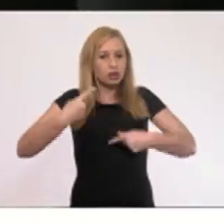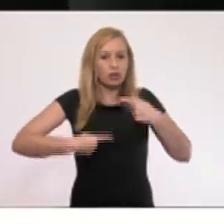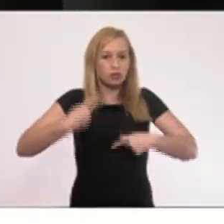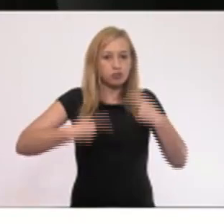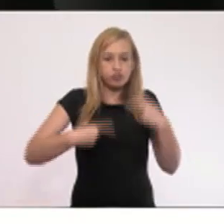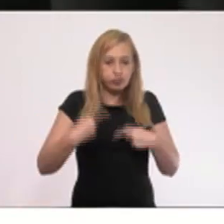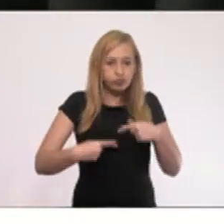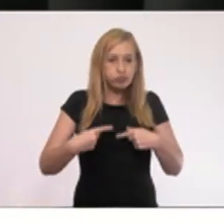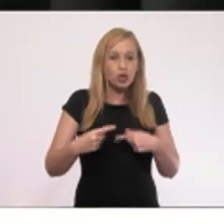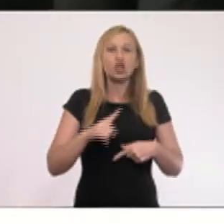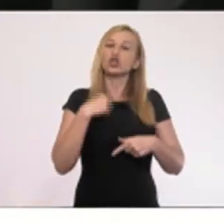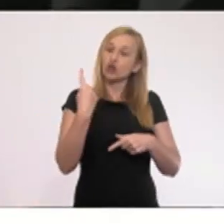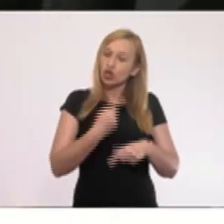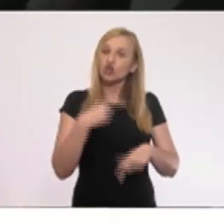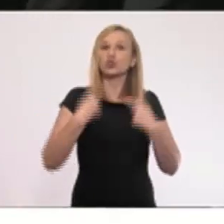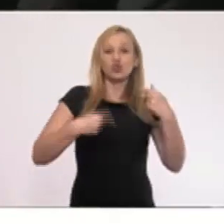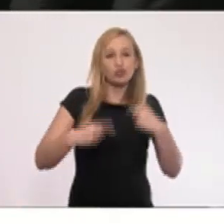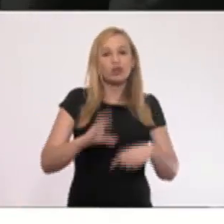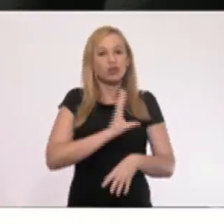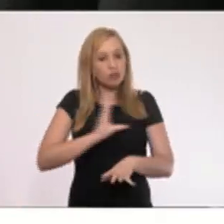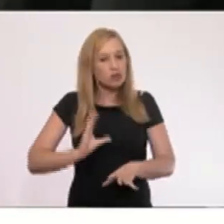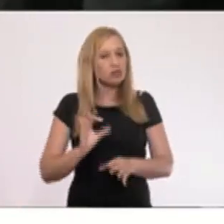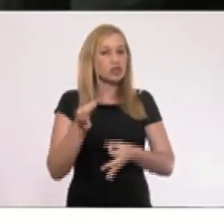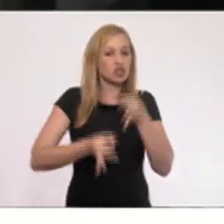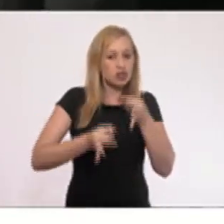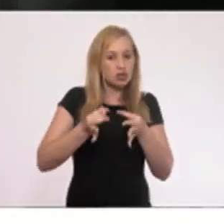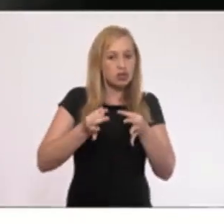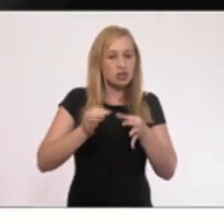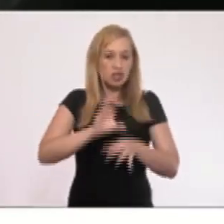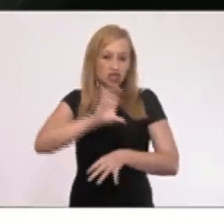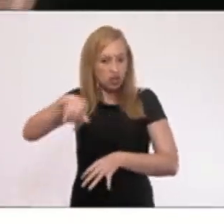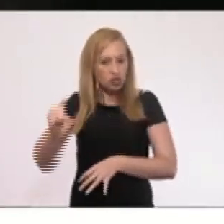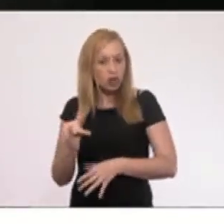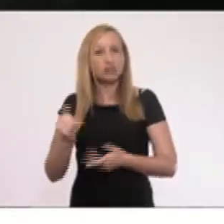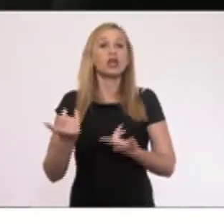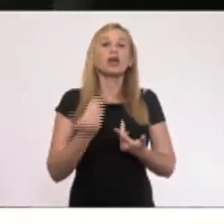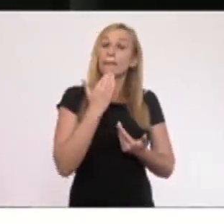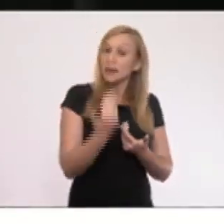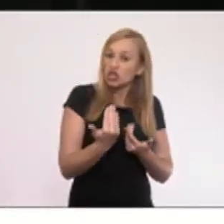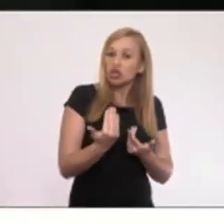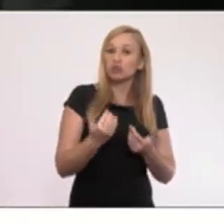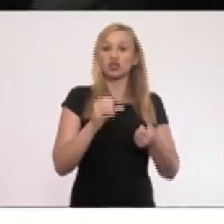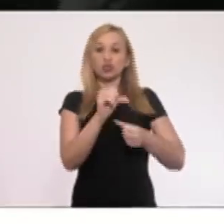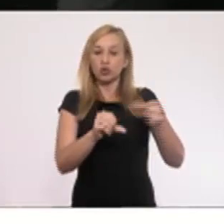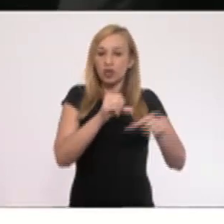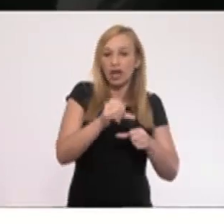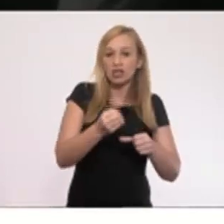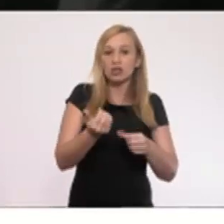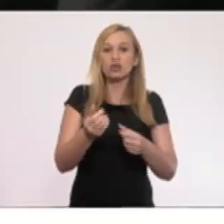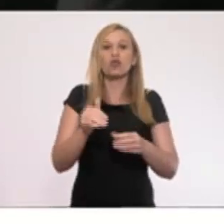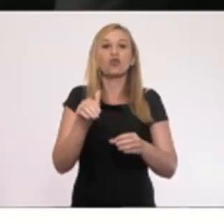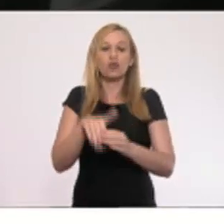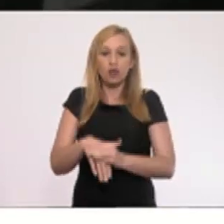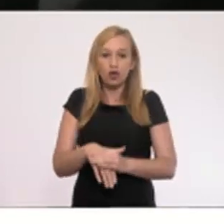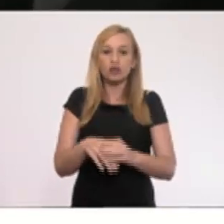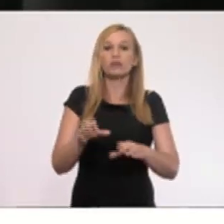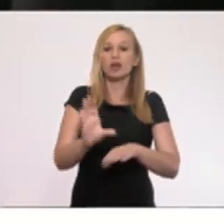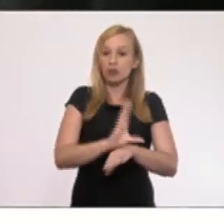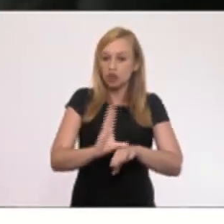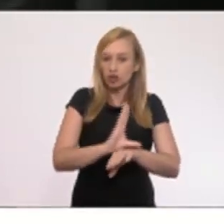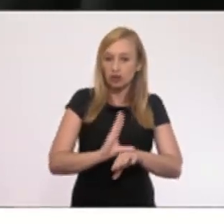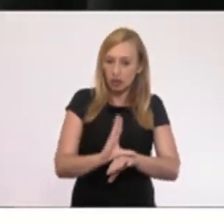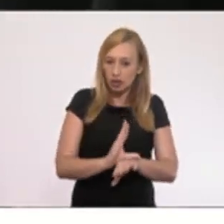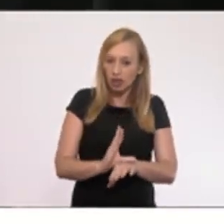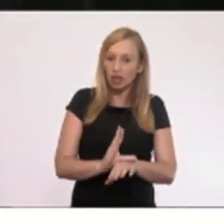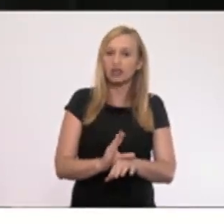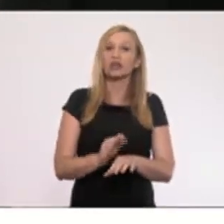premente, nós debatemos na CCJ e pedimos ao deputado Max Lemos que mudasse o voto para a constitucionalidade.